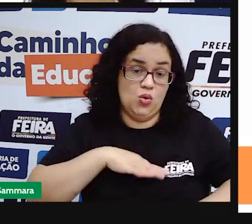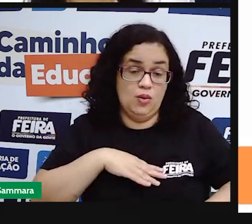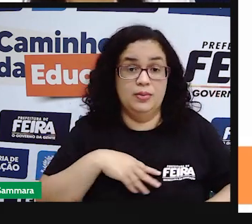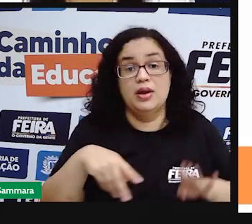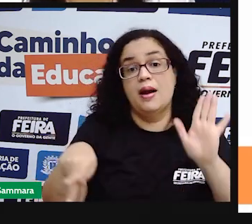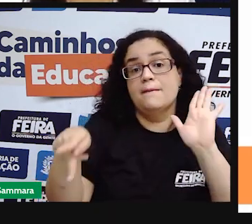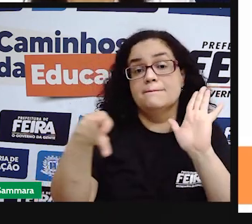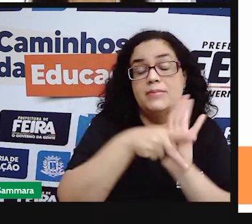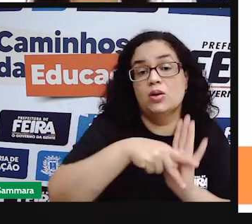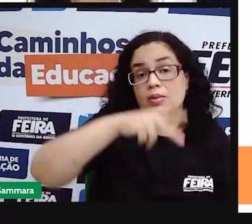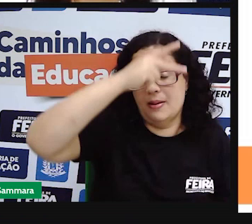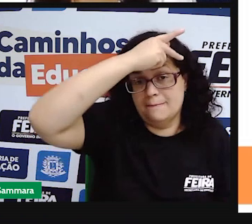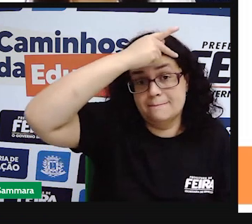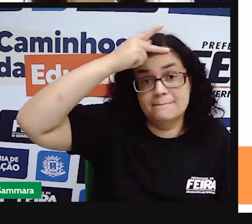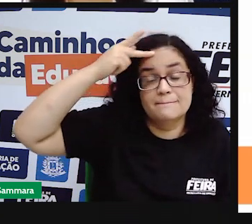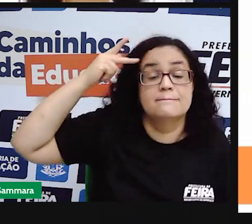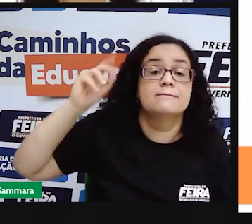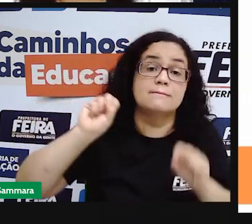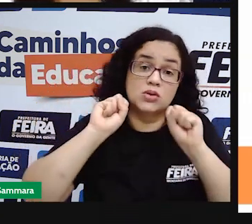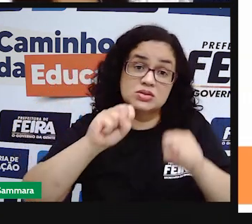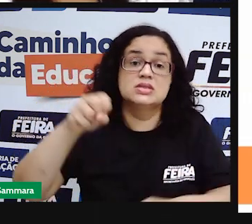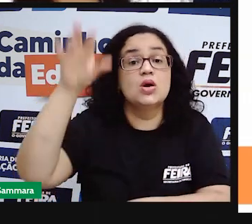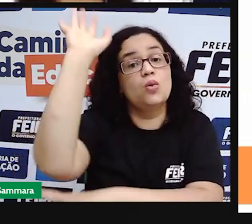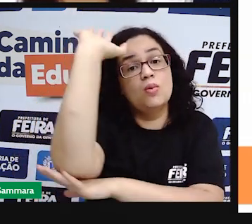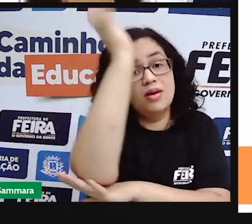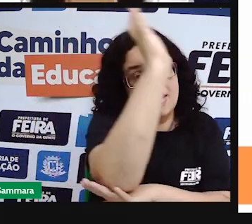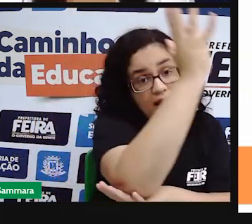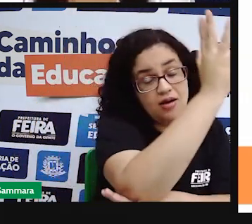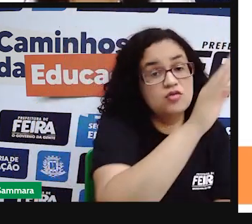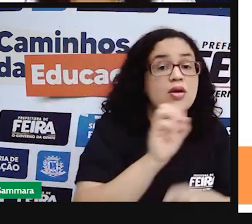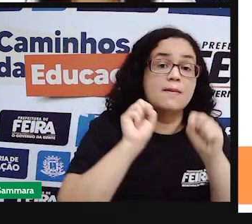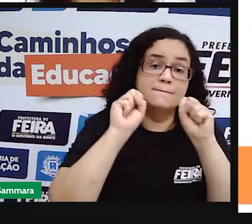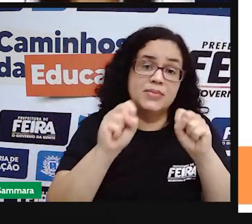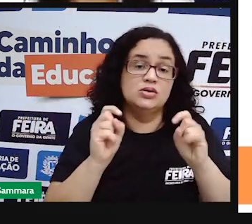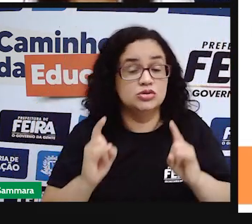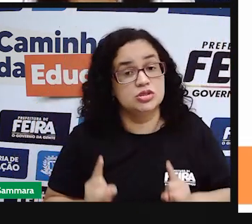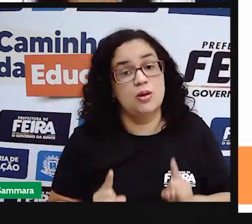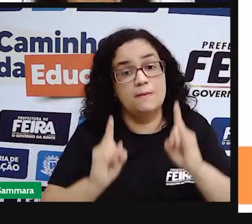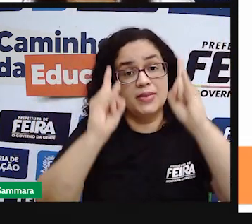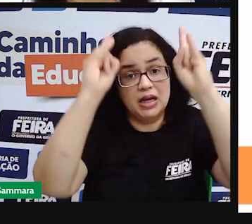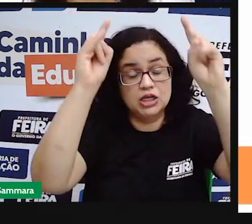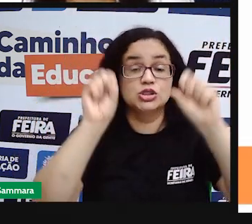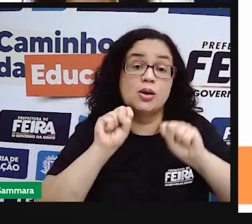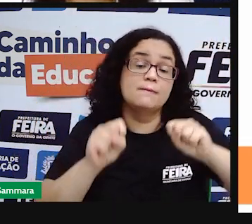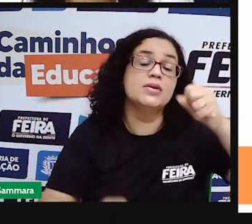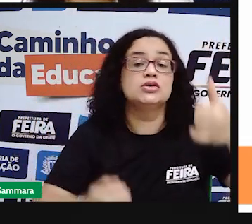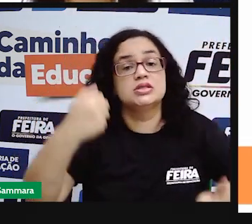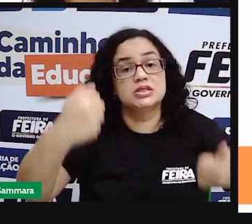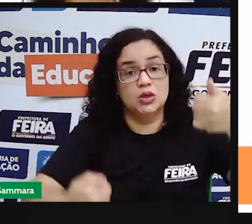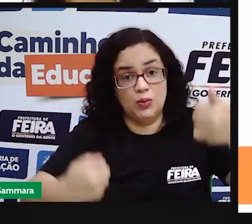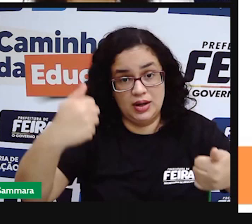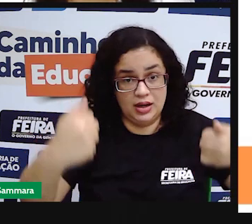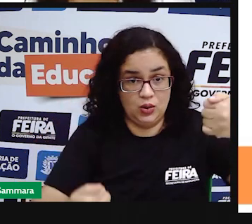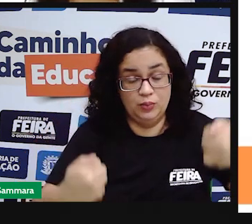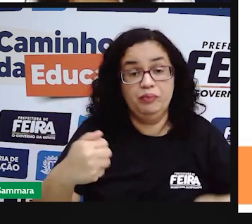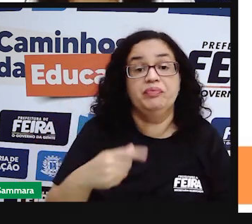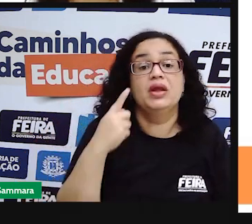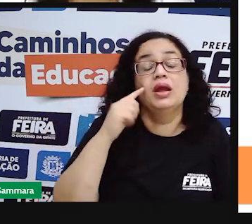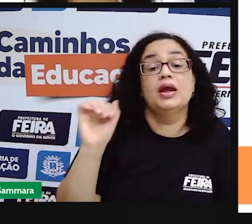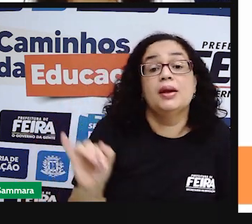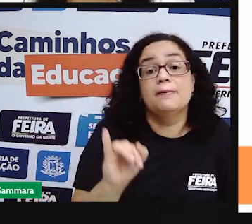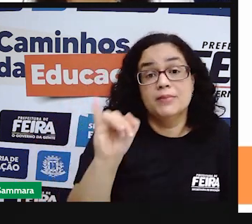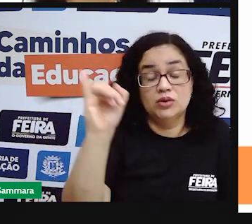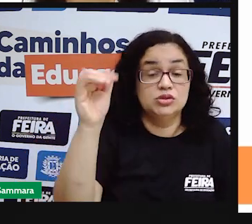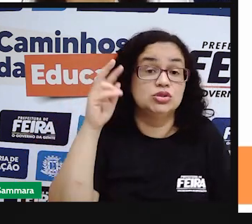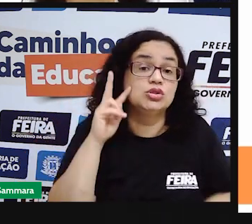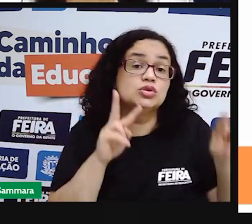Mas o objeto pode ser uma árvore, pode ser um prédio, pode ser um carro. O que é importante a gente observar em